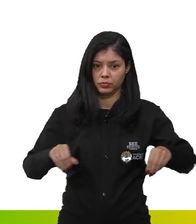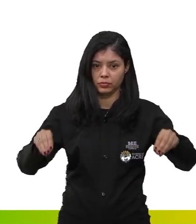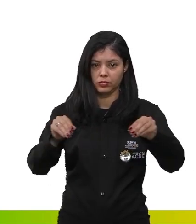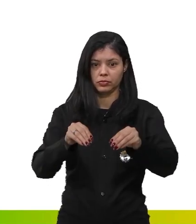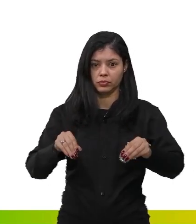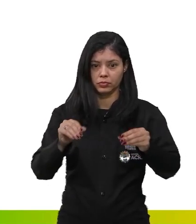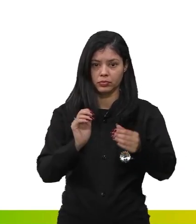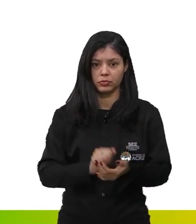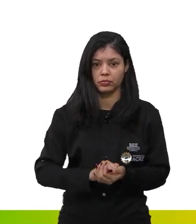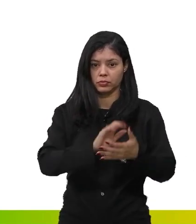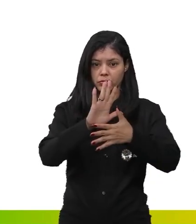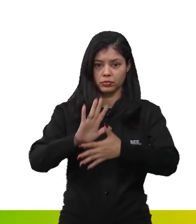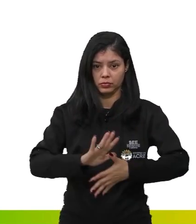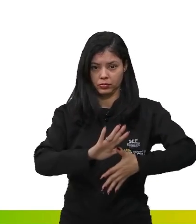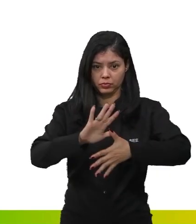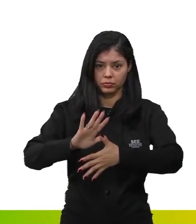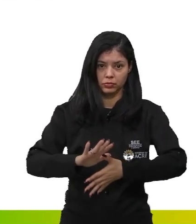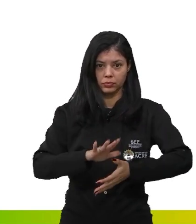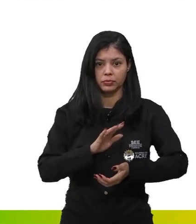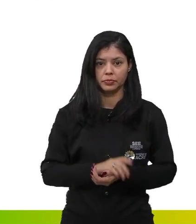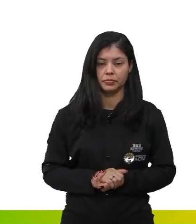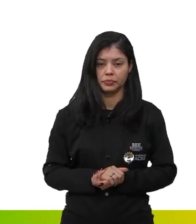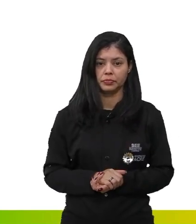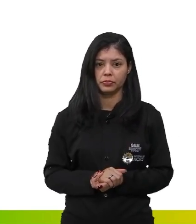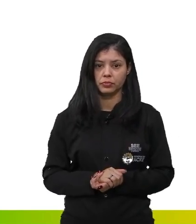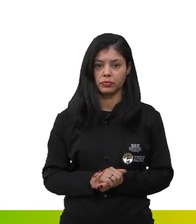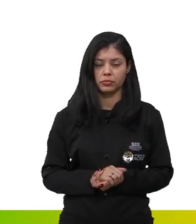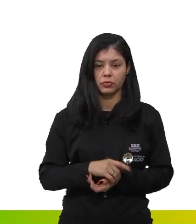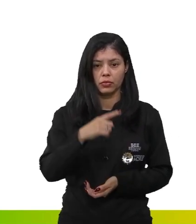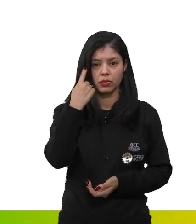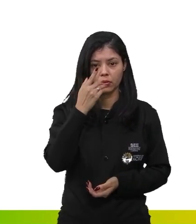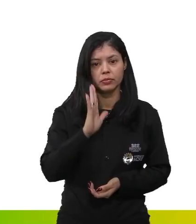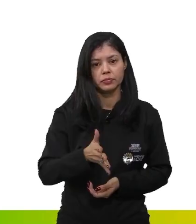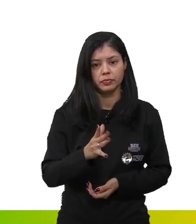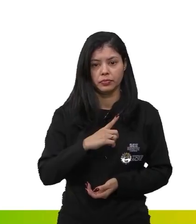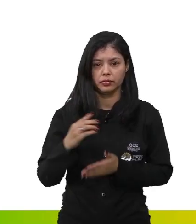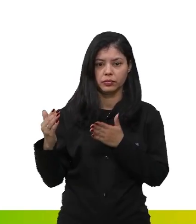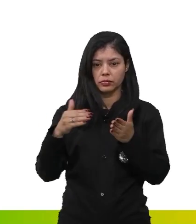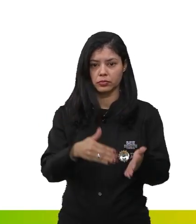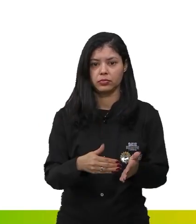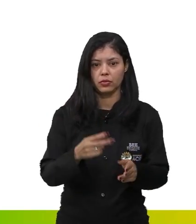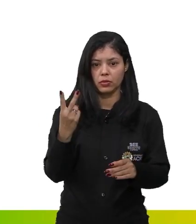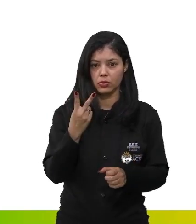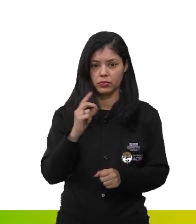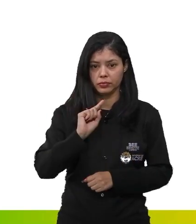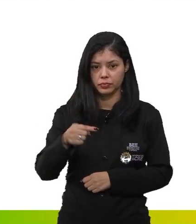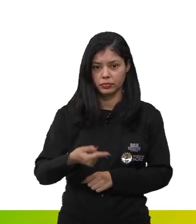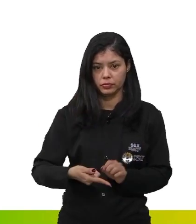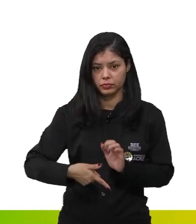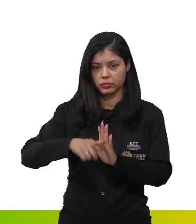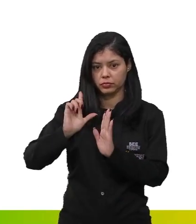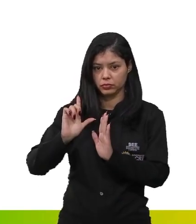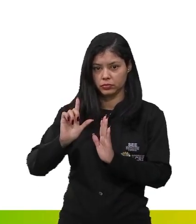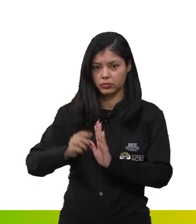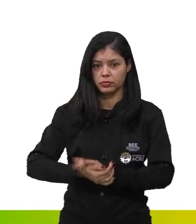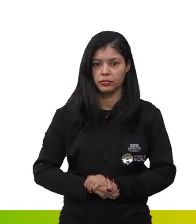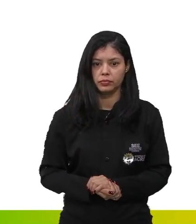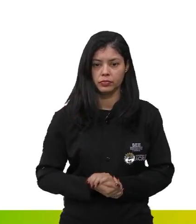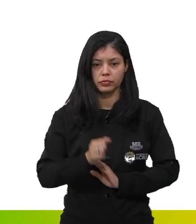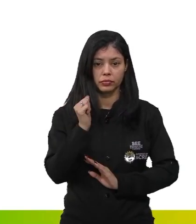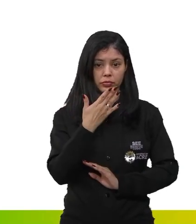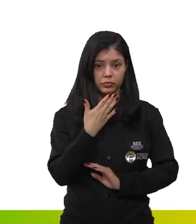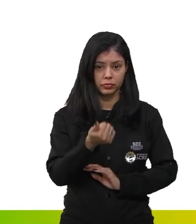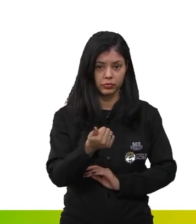territórios da América, que os espanhóis já haviam chegado 2 anos antes. Tudo